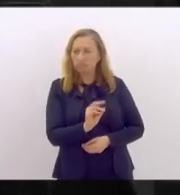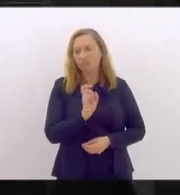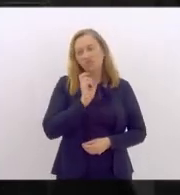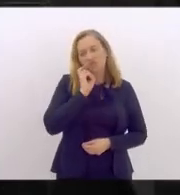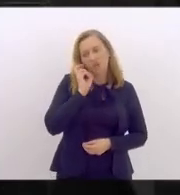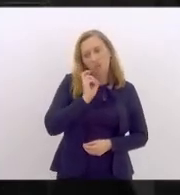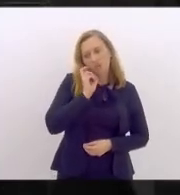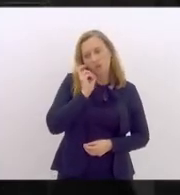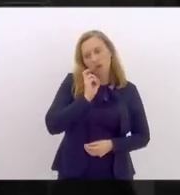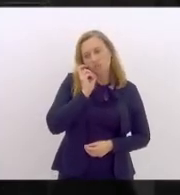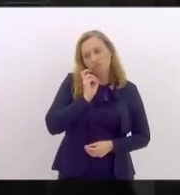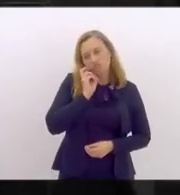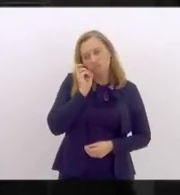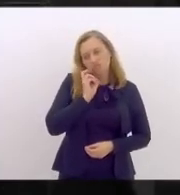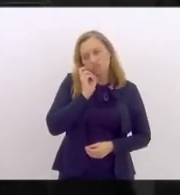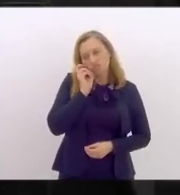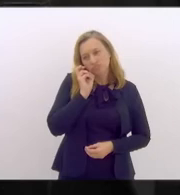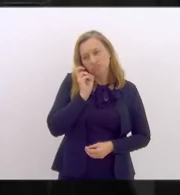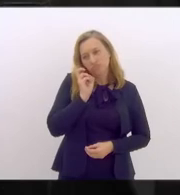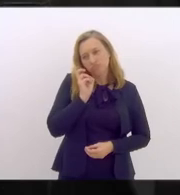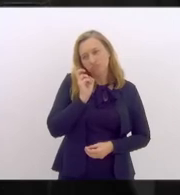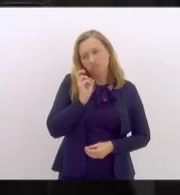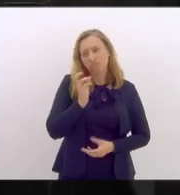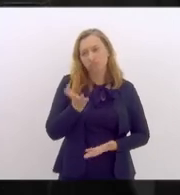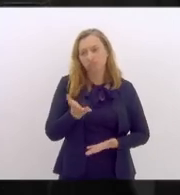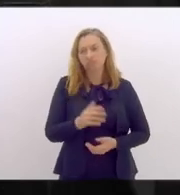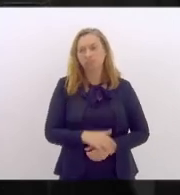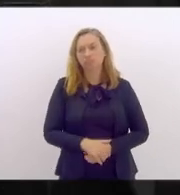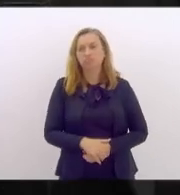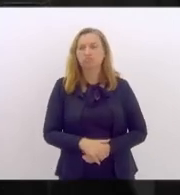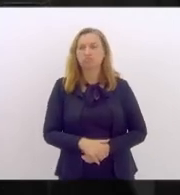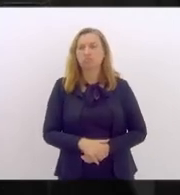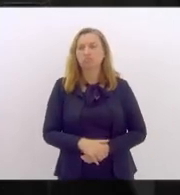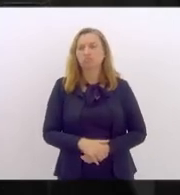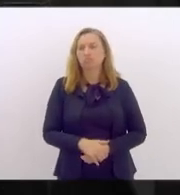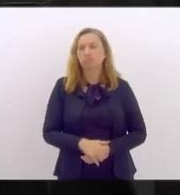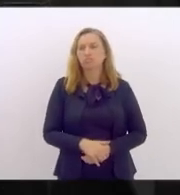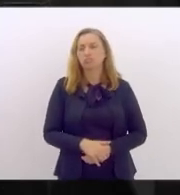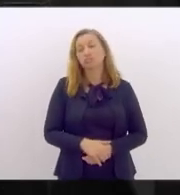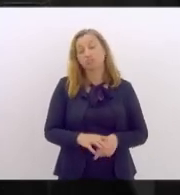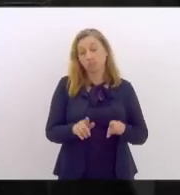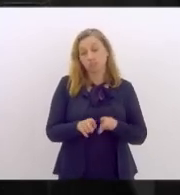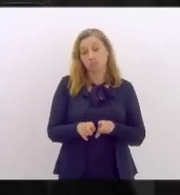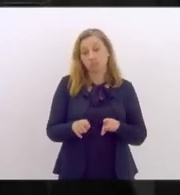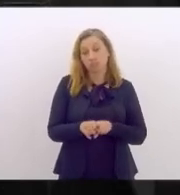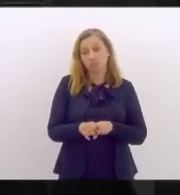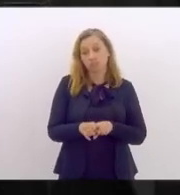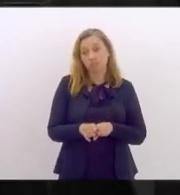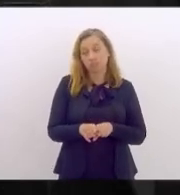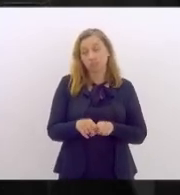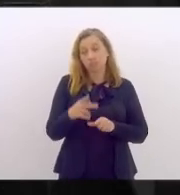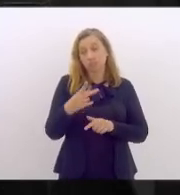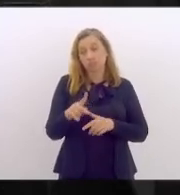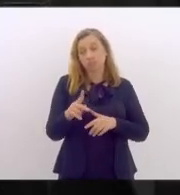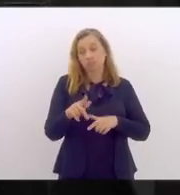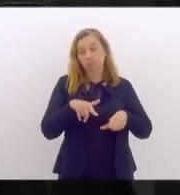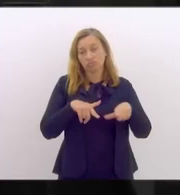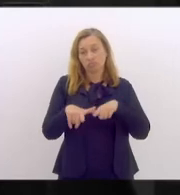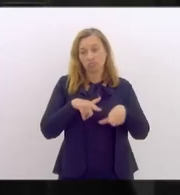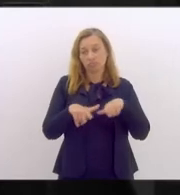podem ser enfim objeto das mais diferentes formas de violência inclusive no exercício de suas profissões